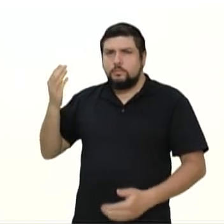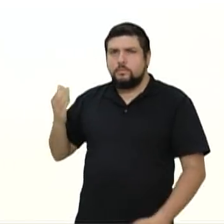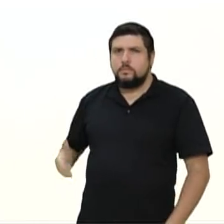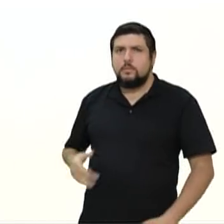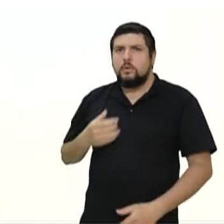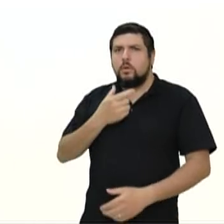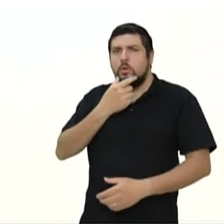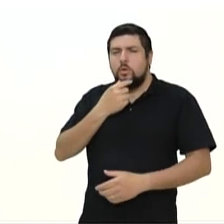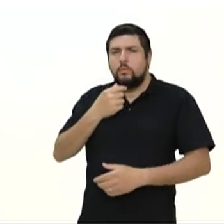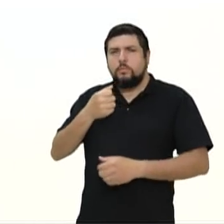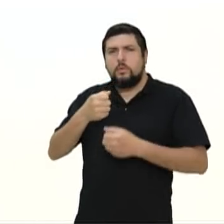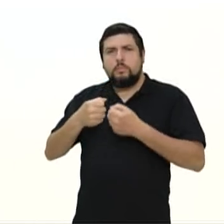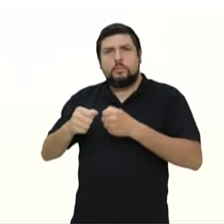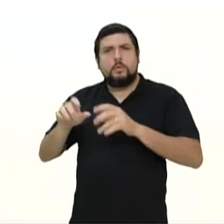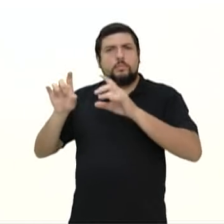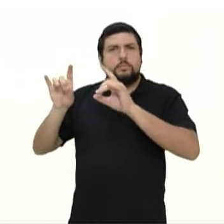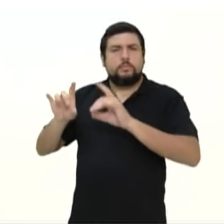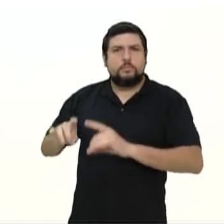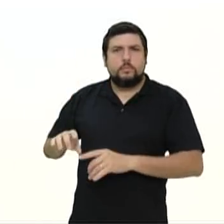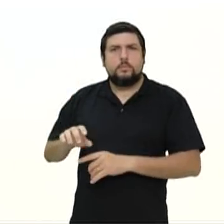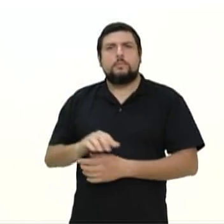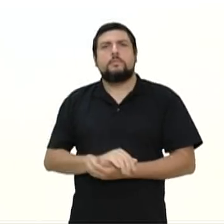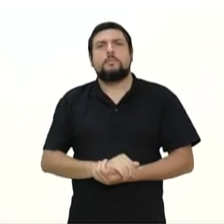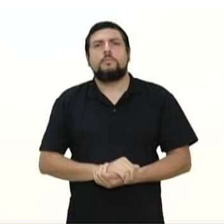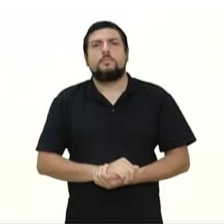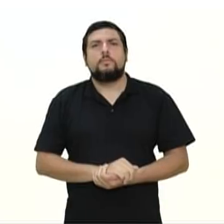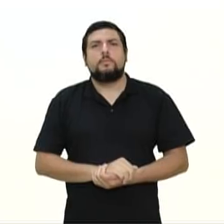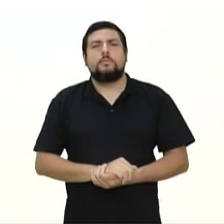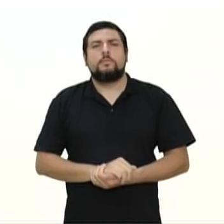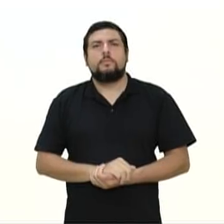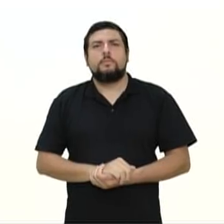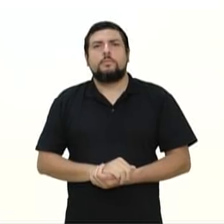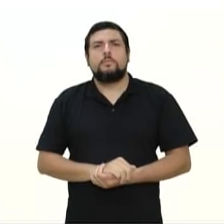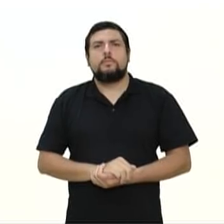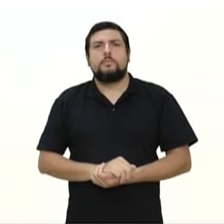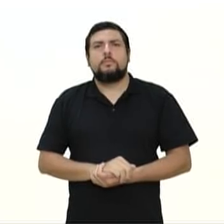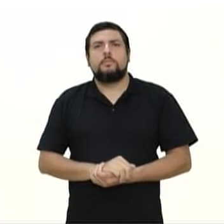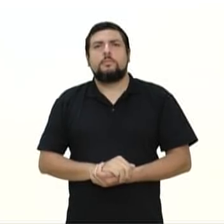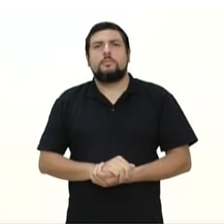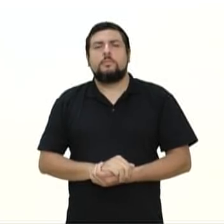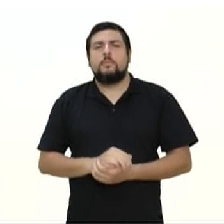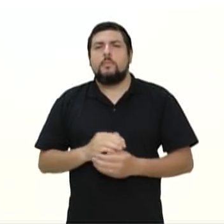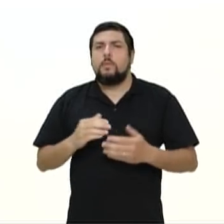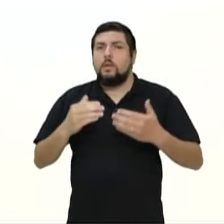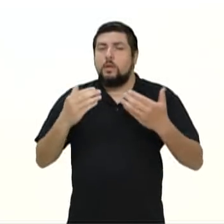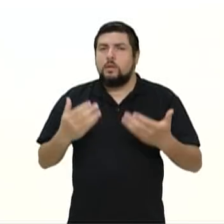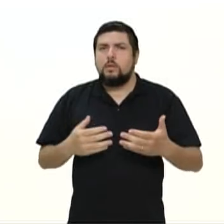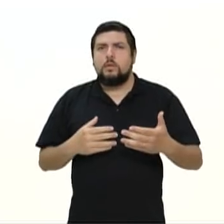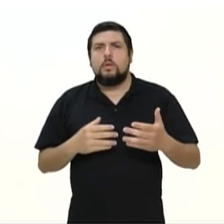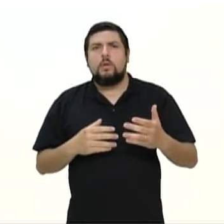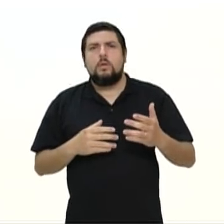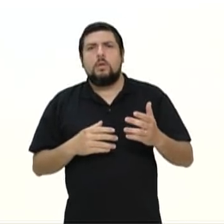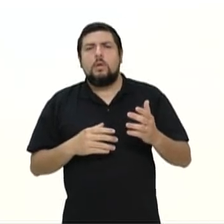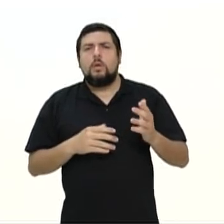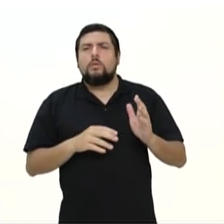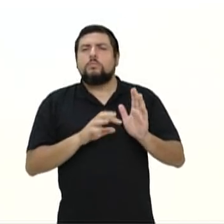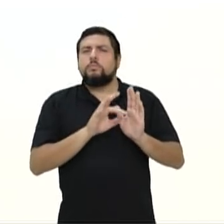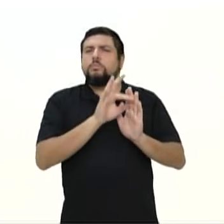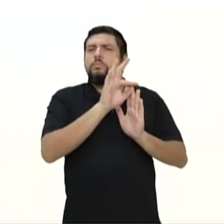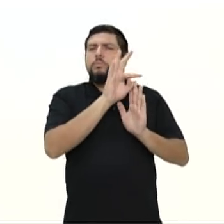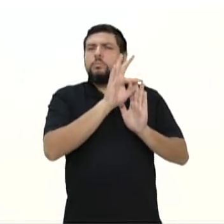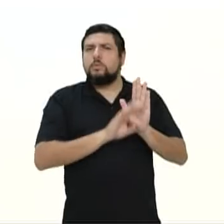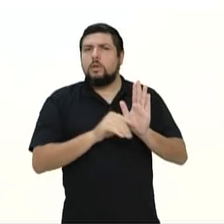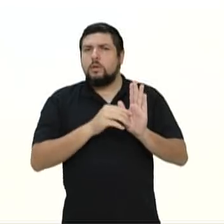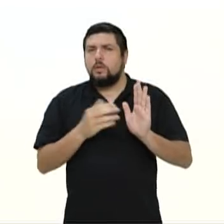né? Então, falou ali a especialista, ok? Então, o trecho expressa. O que esse trecho